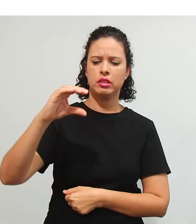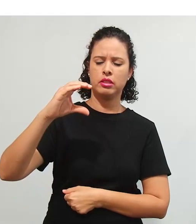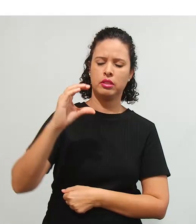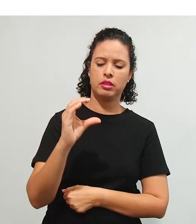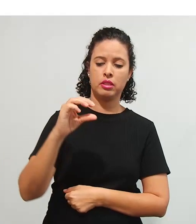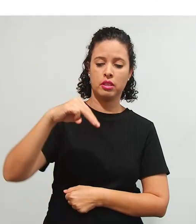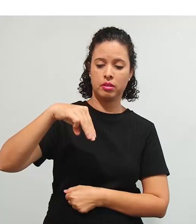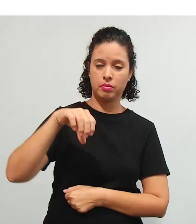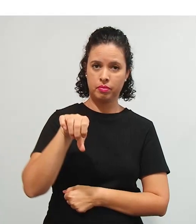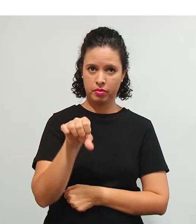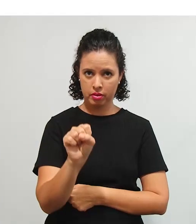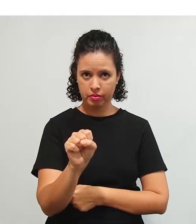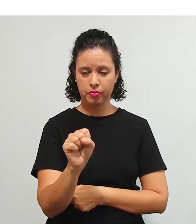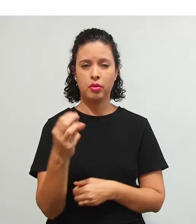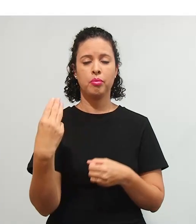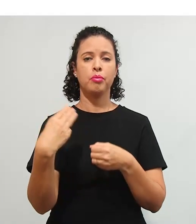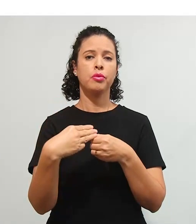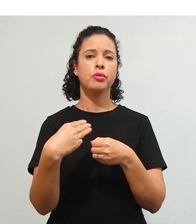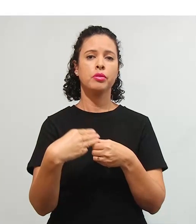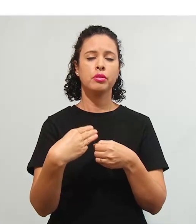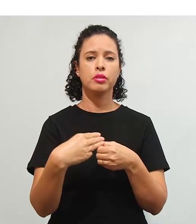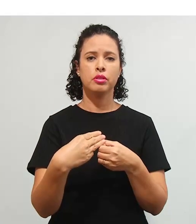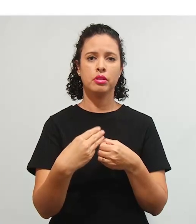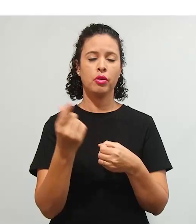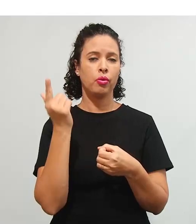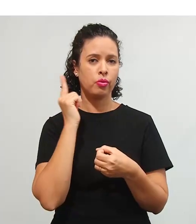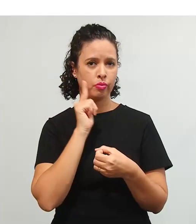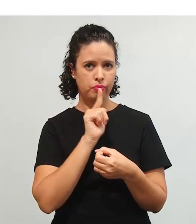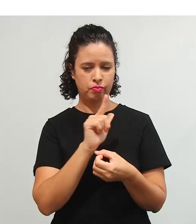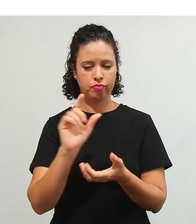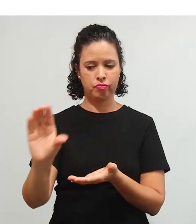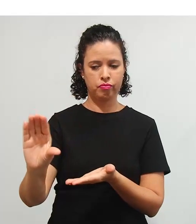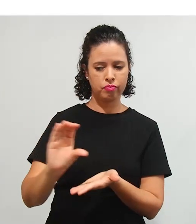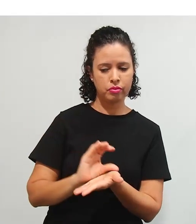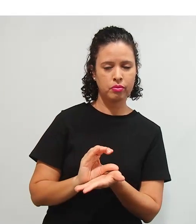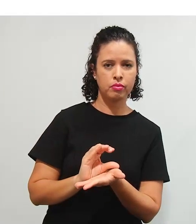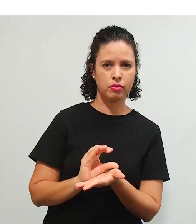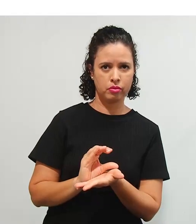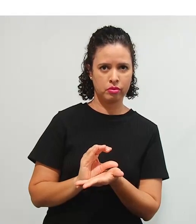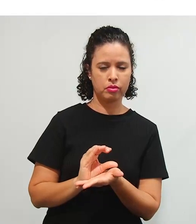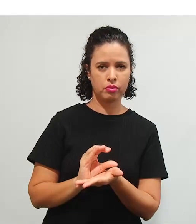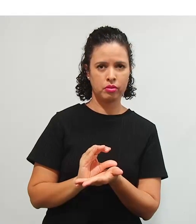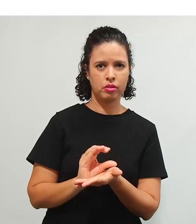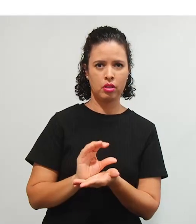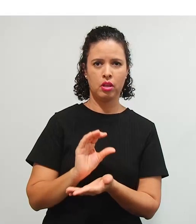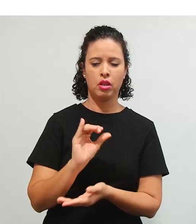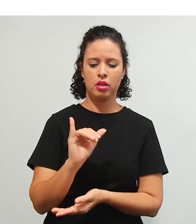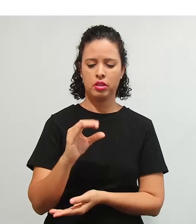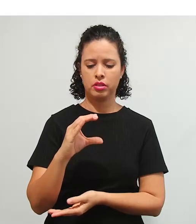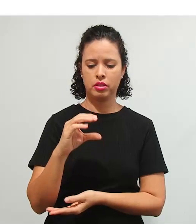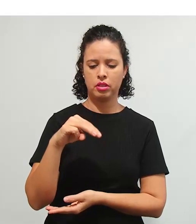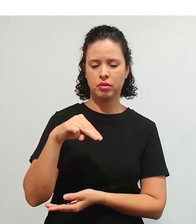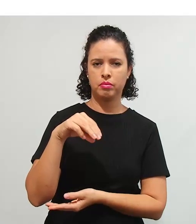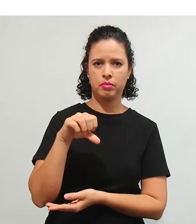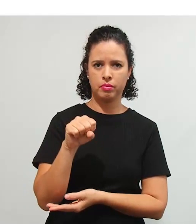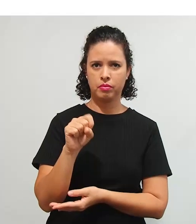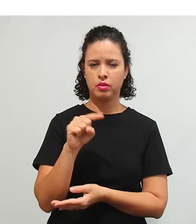Então, o município, quando ele recebe a cota parte do ICMS,